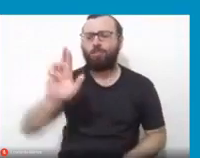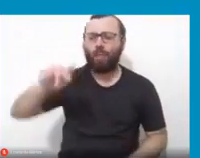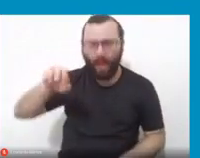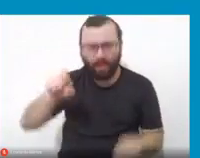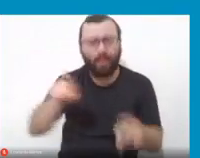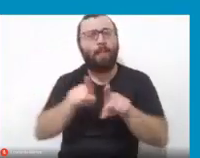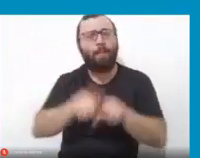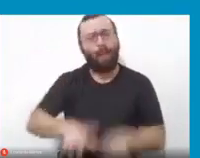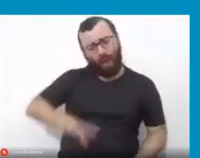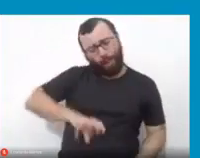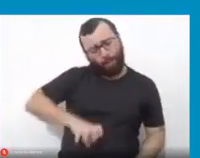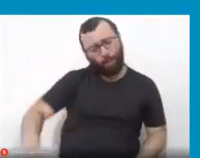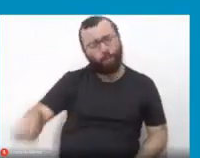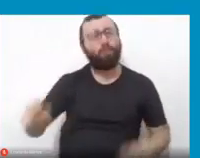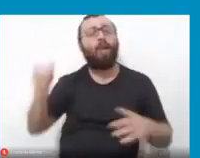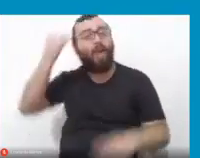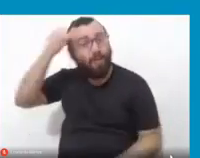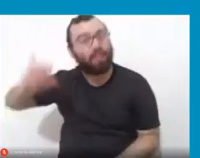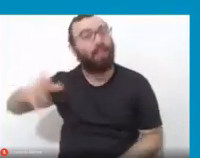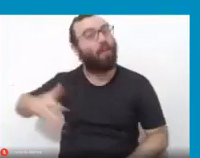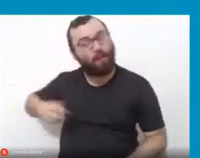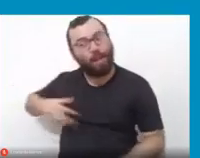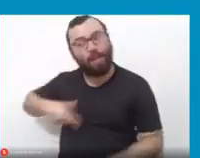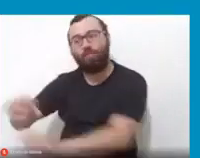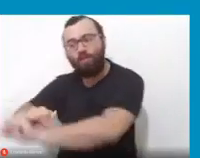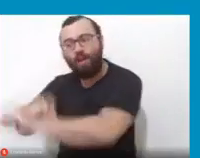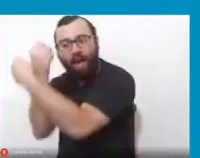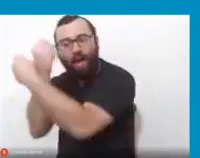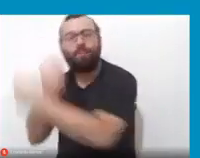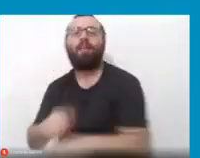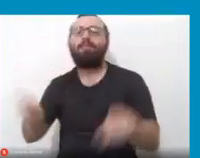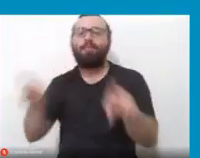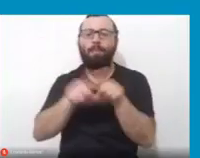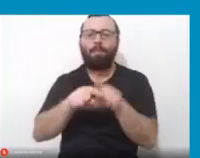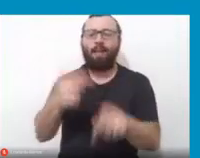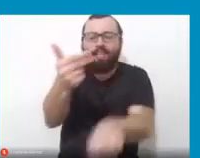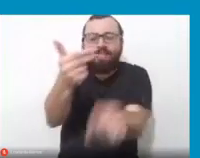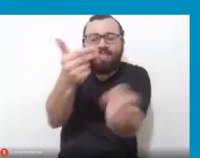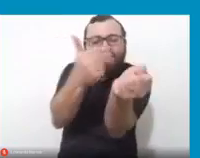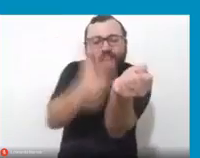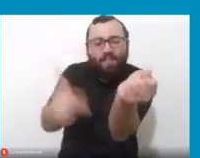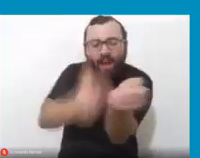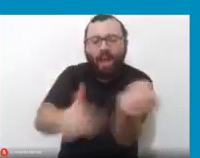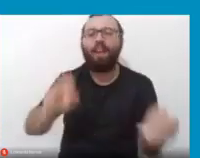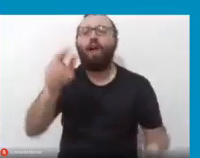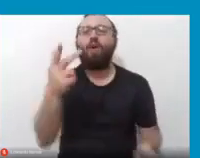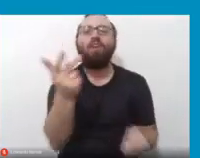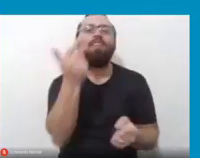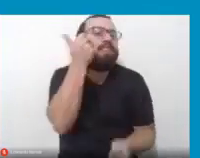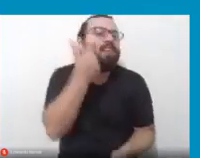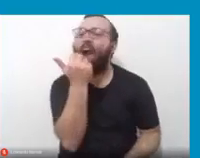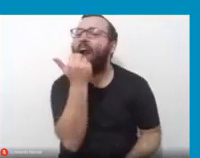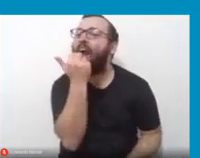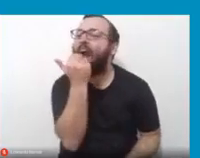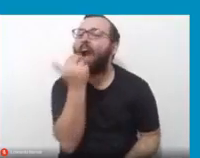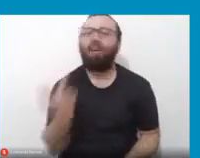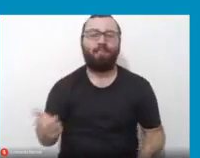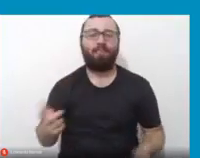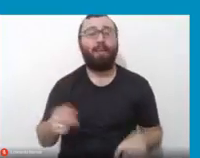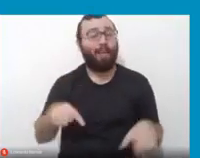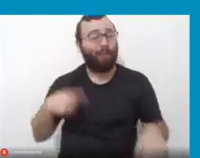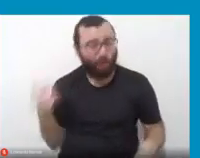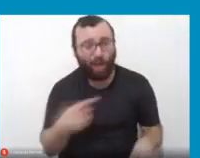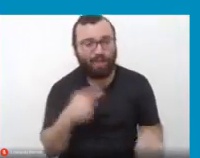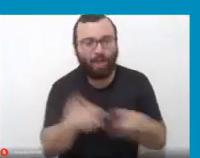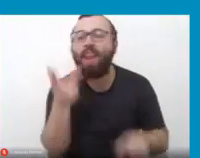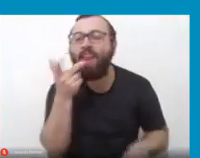não fossem escravizados, até a navalha na carne, a gilete embaixo da língua, e agora nós, com a nossa língua